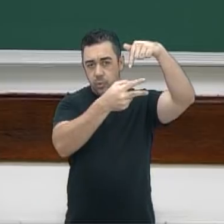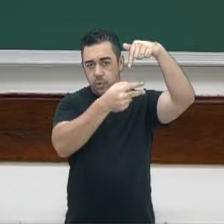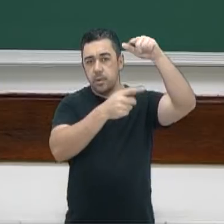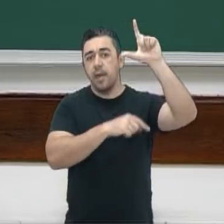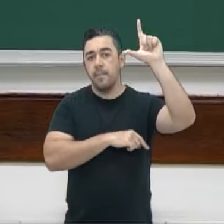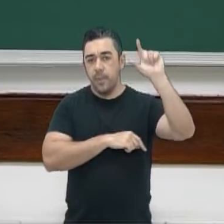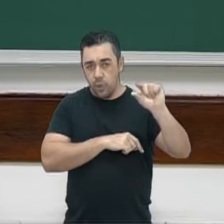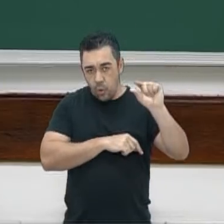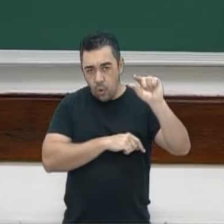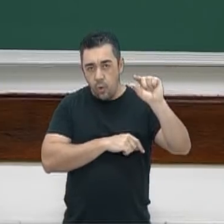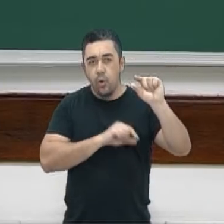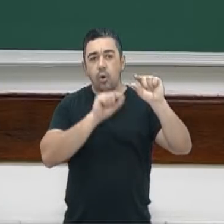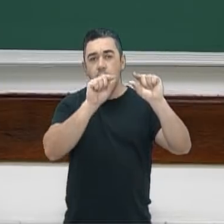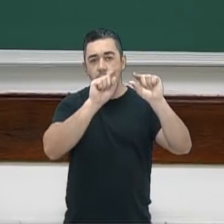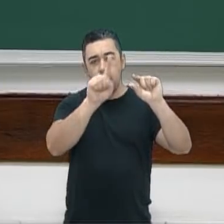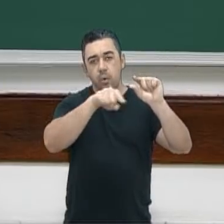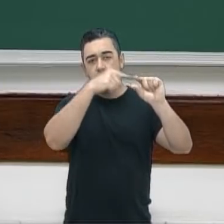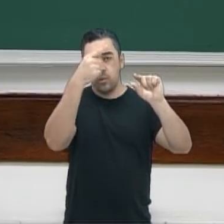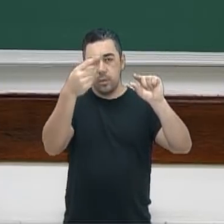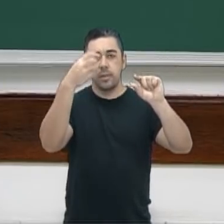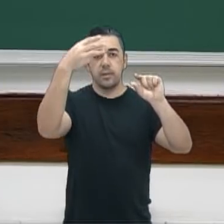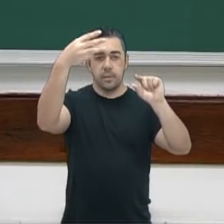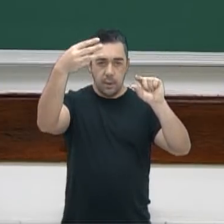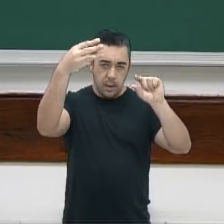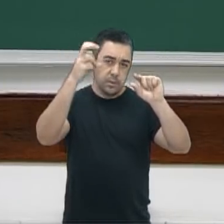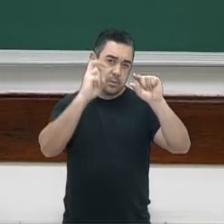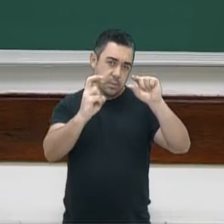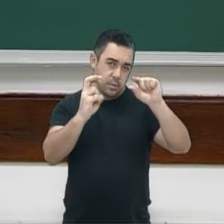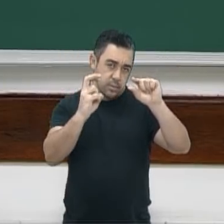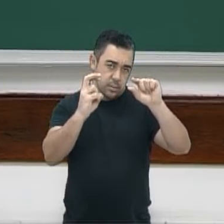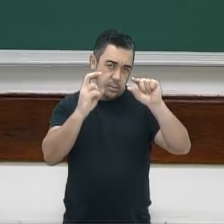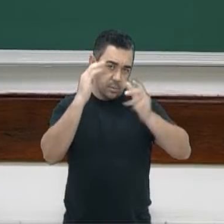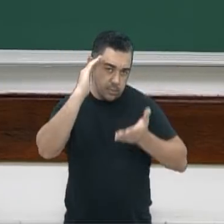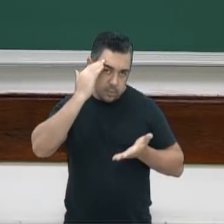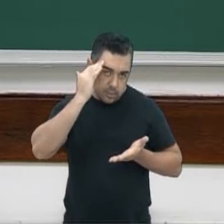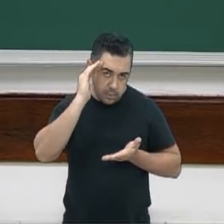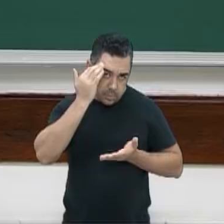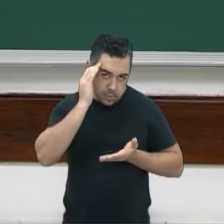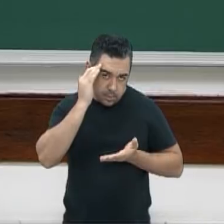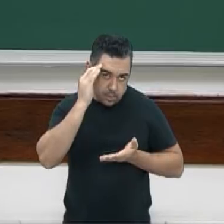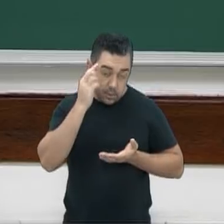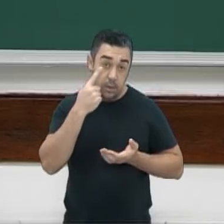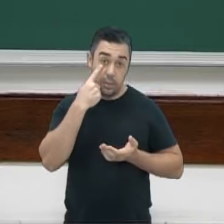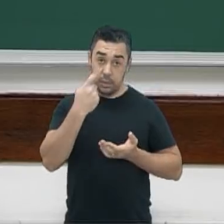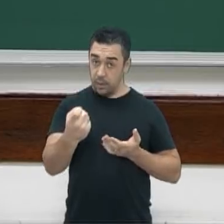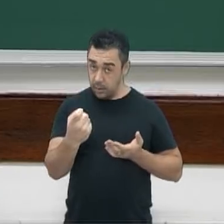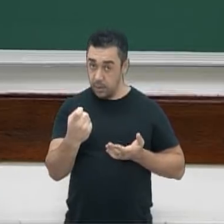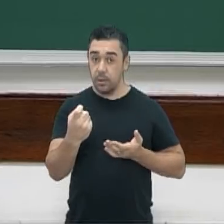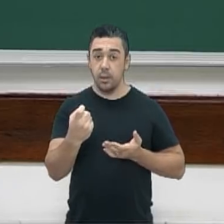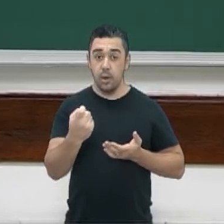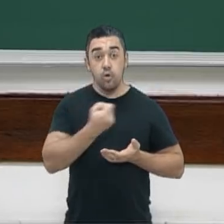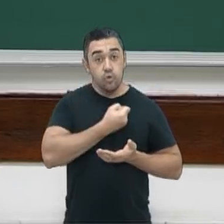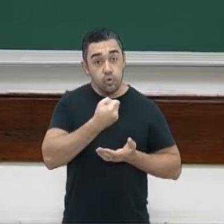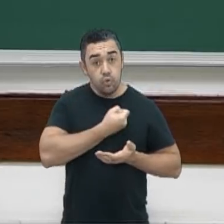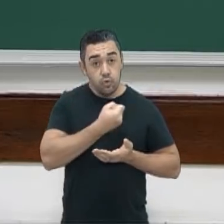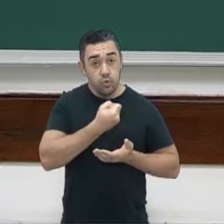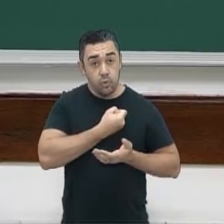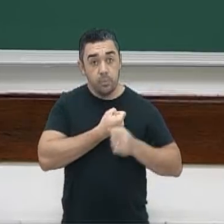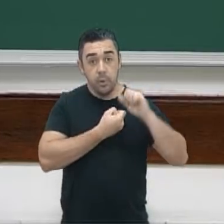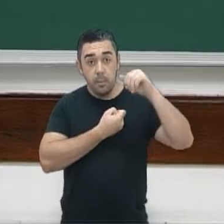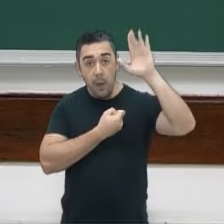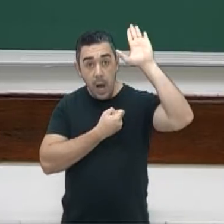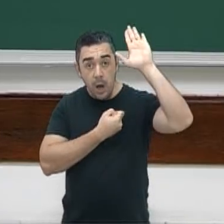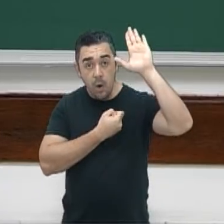7/12 é menor que 3/5. E olha que interessante, embora os números são